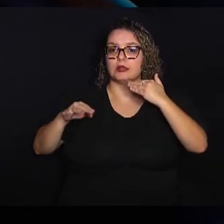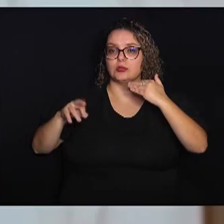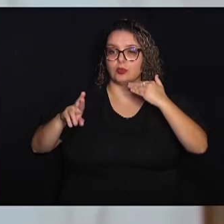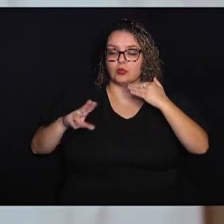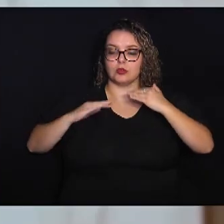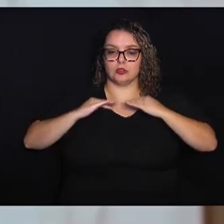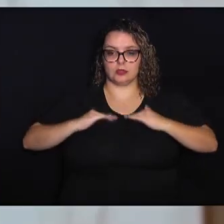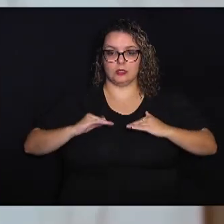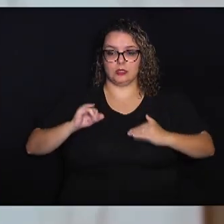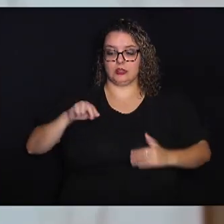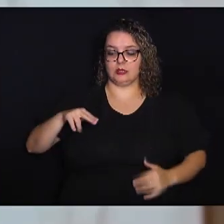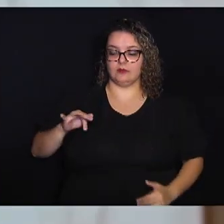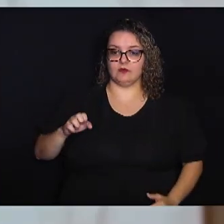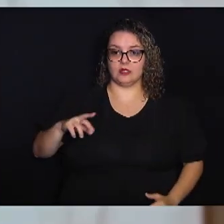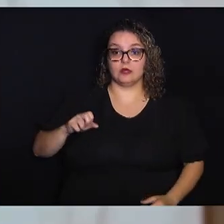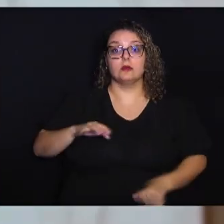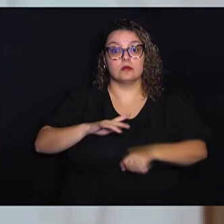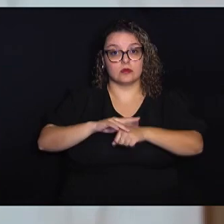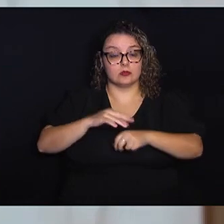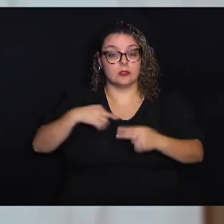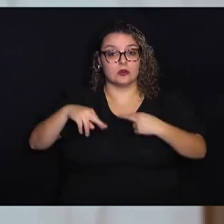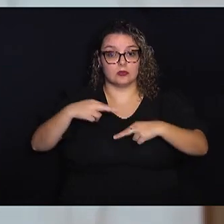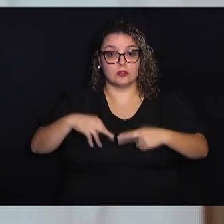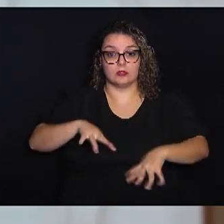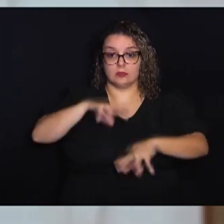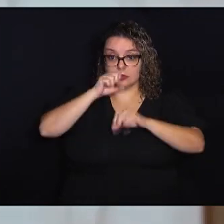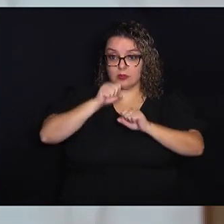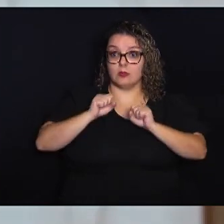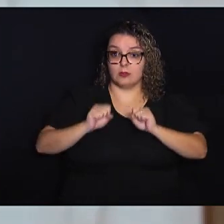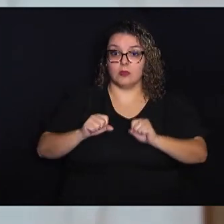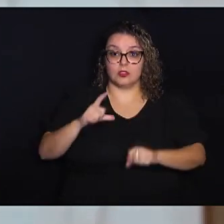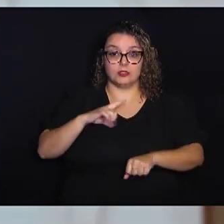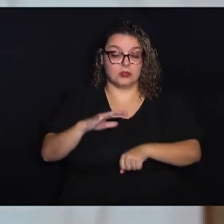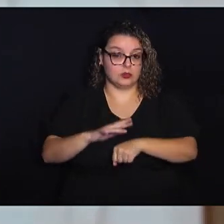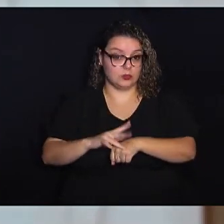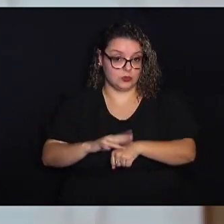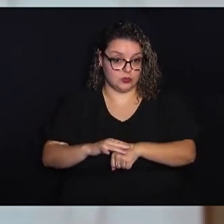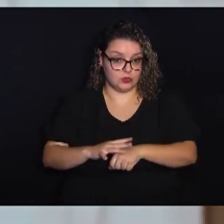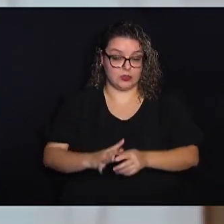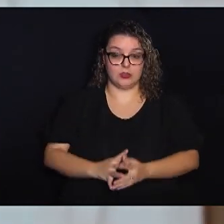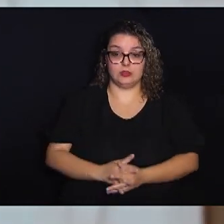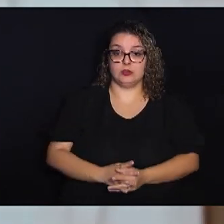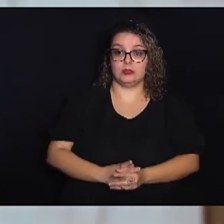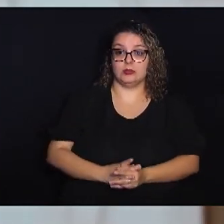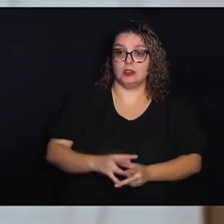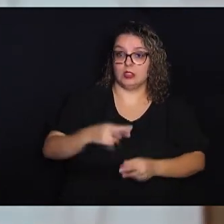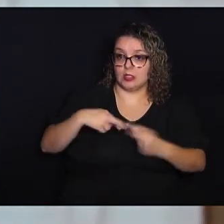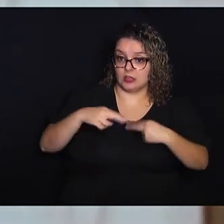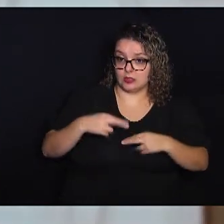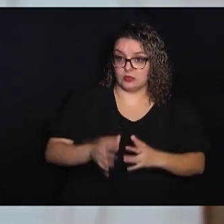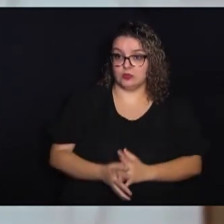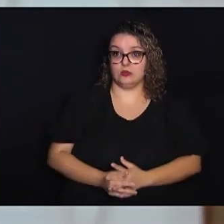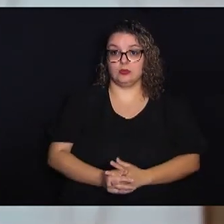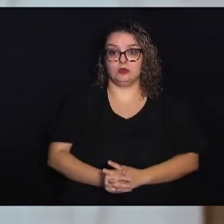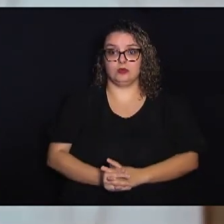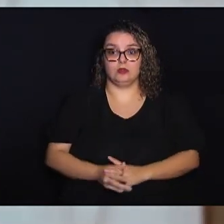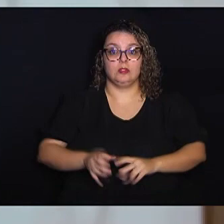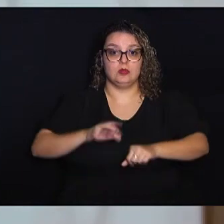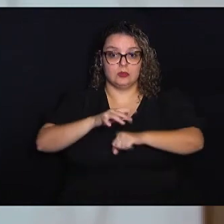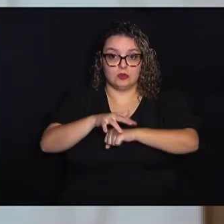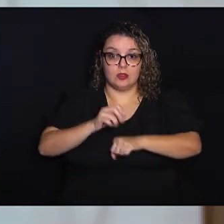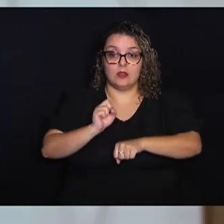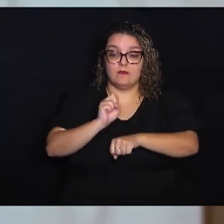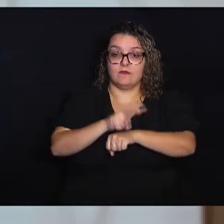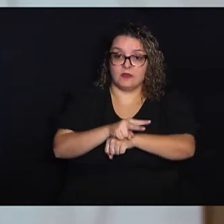em si relacionadas a essa parte da respiração, a gente também pode ter doenças relacionadas a infecções,